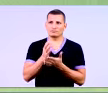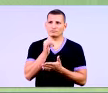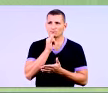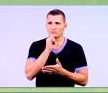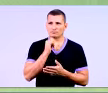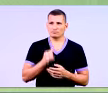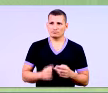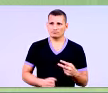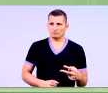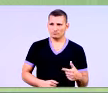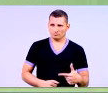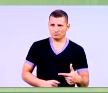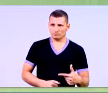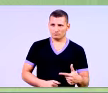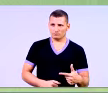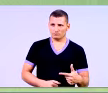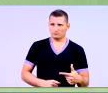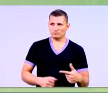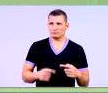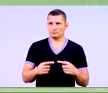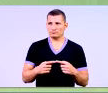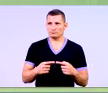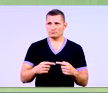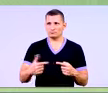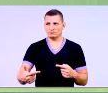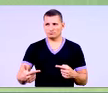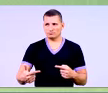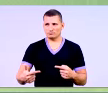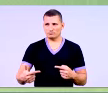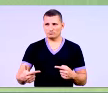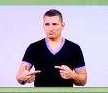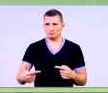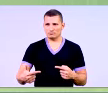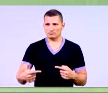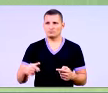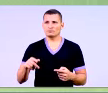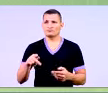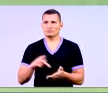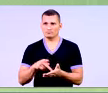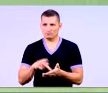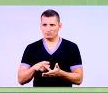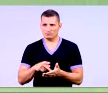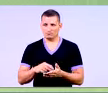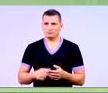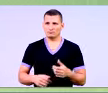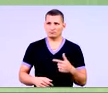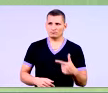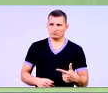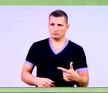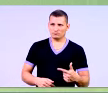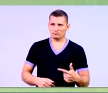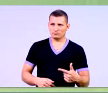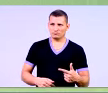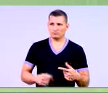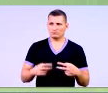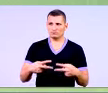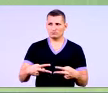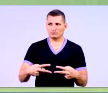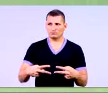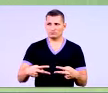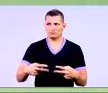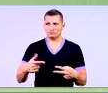dores o verdadeiro 2 é diferente de 2 falso falso